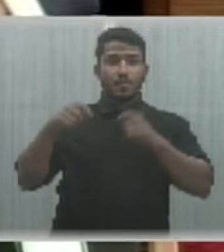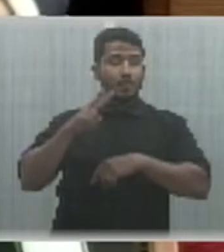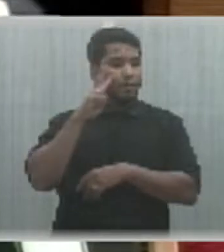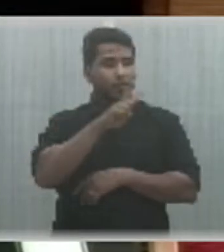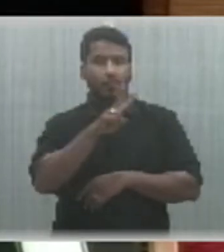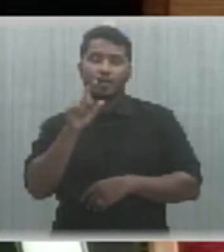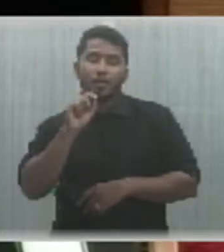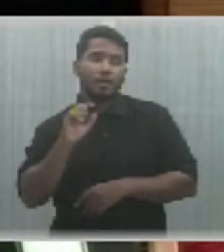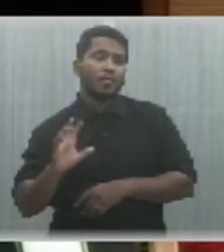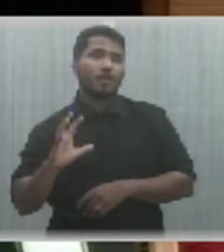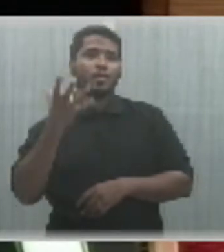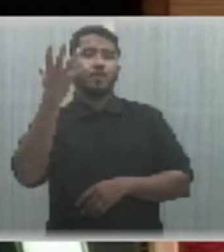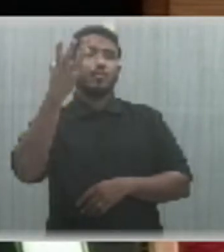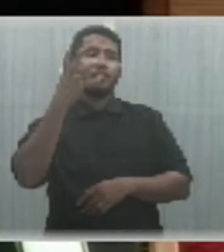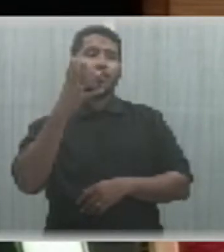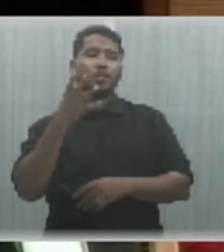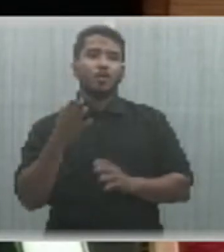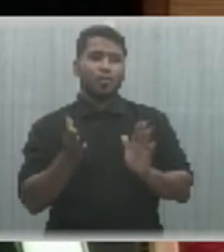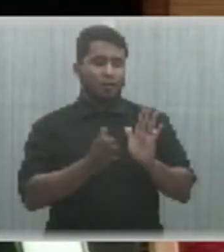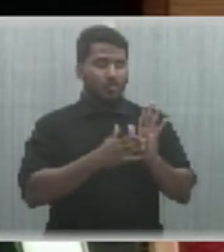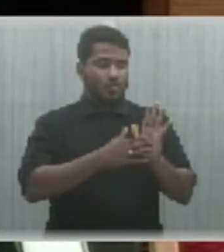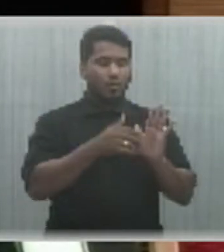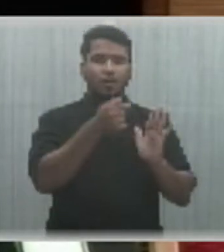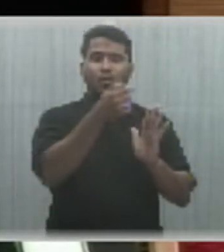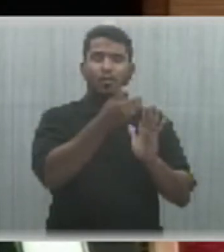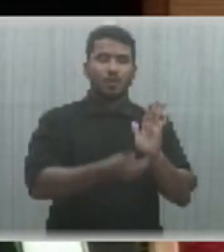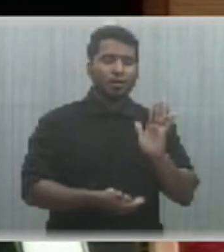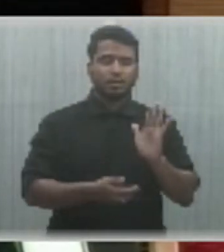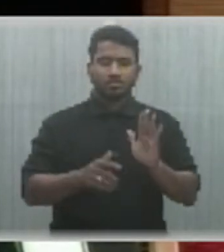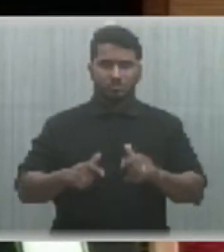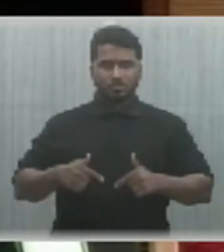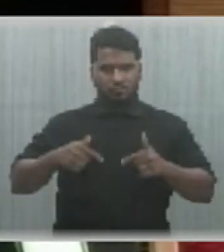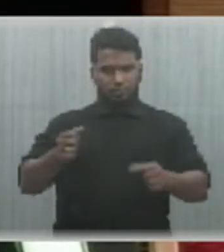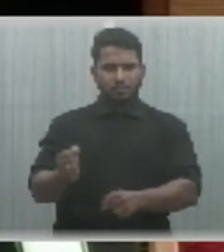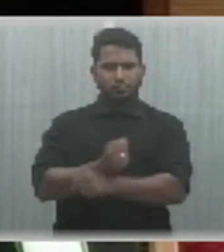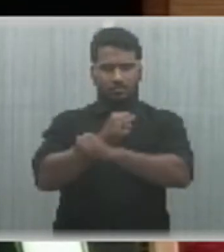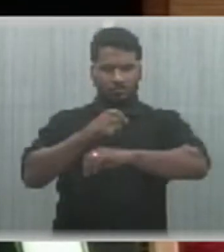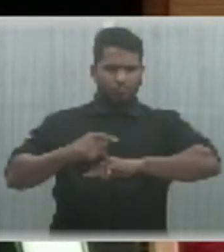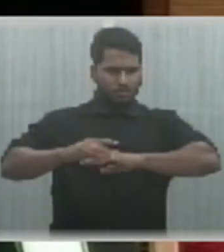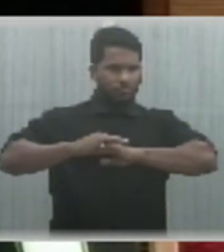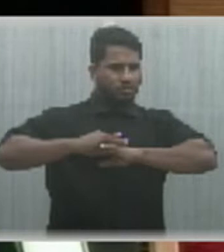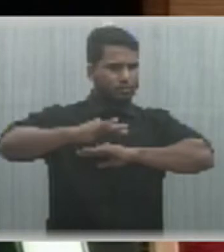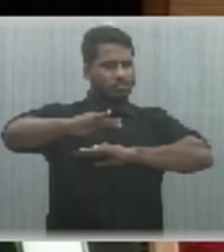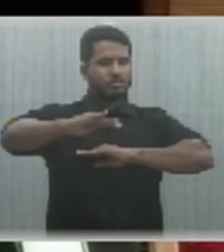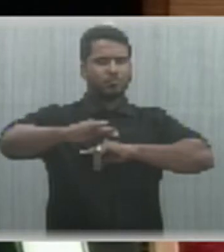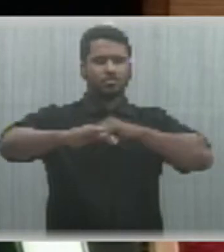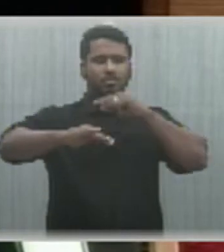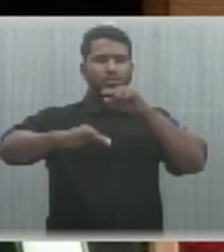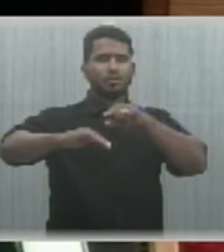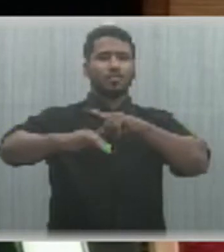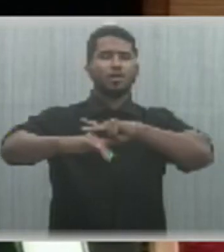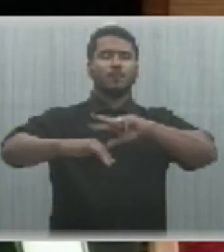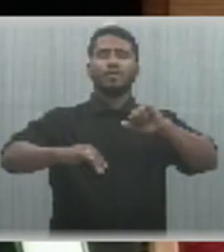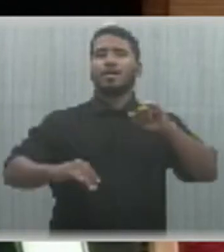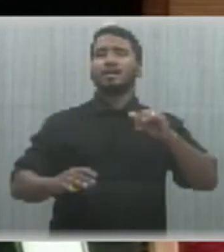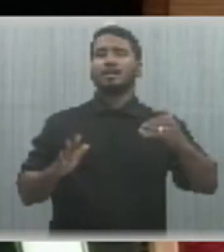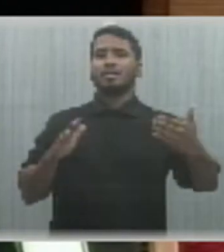está acontecendo com os contratos de manutenção da estrada que vai para